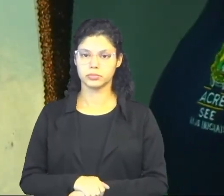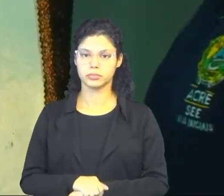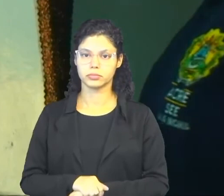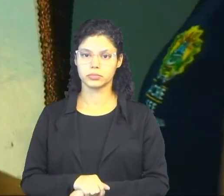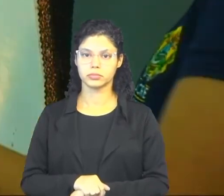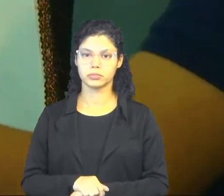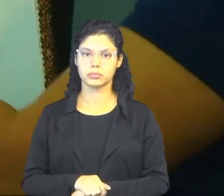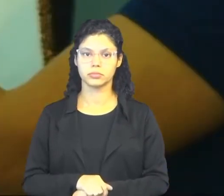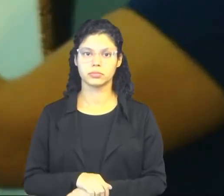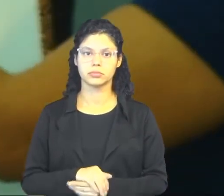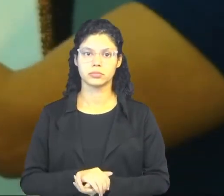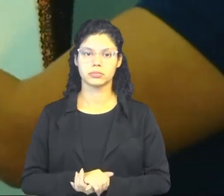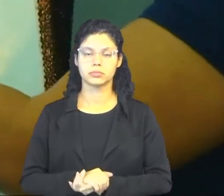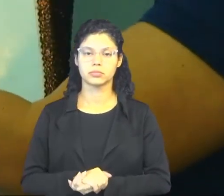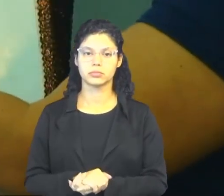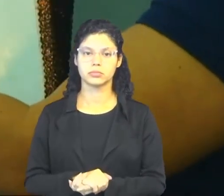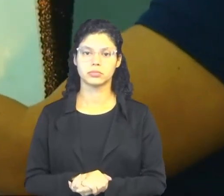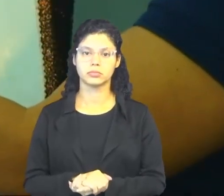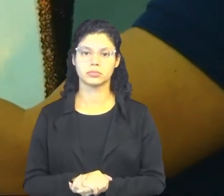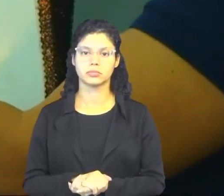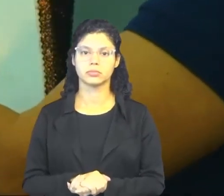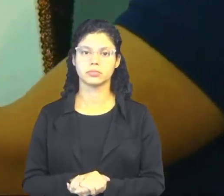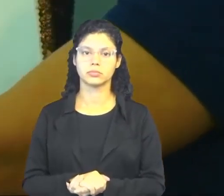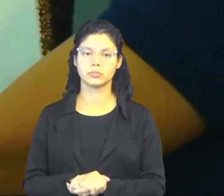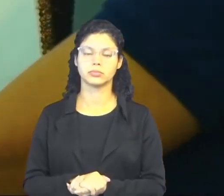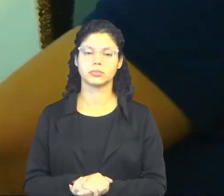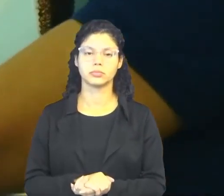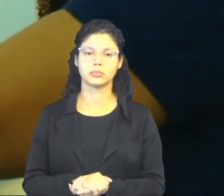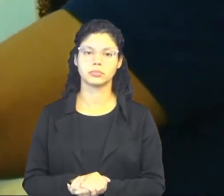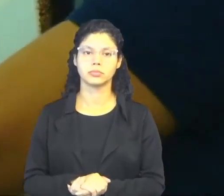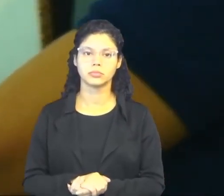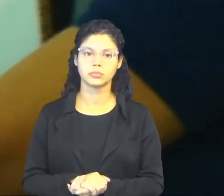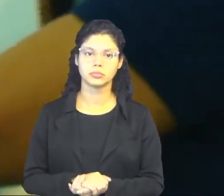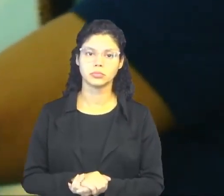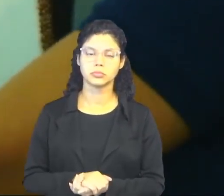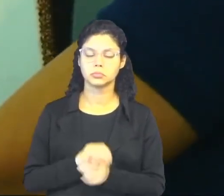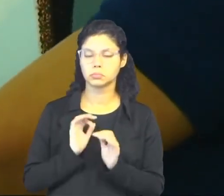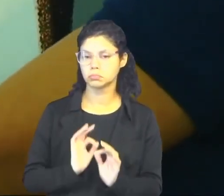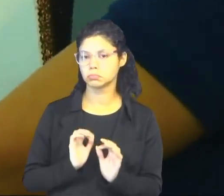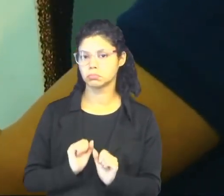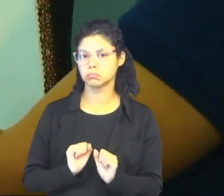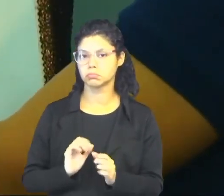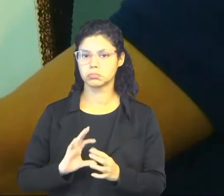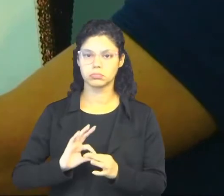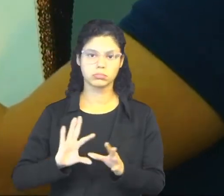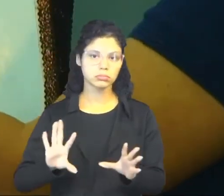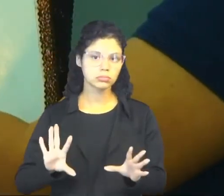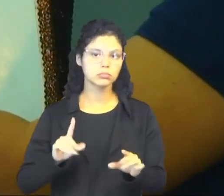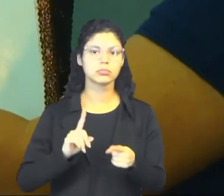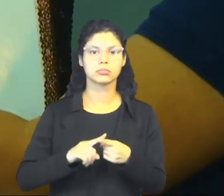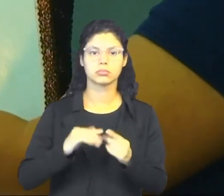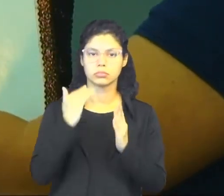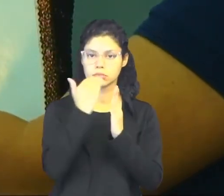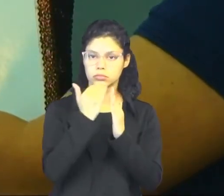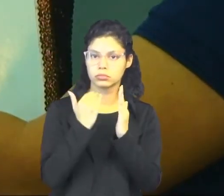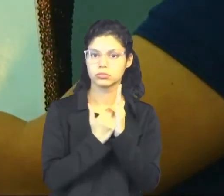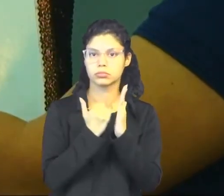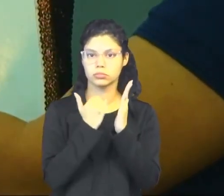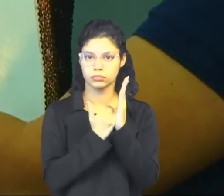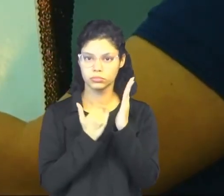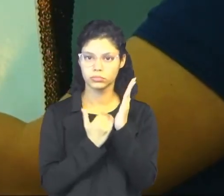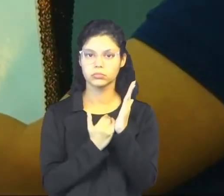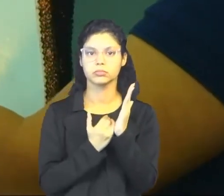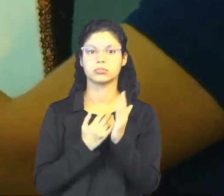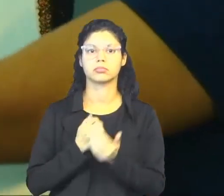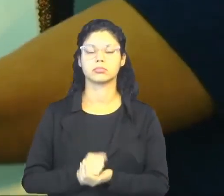tá? 5 mais 9, ó, só tem unidade. Então, eu posso deixar aqui livre, ó, colocar unidade debaixo de unidade. E assim eu armo